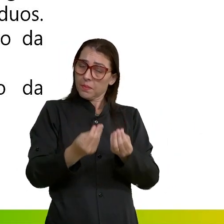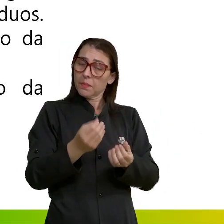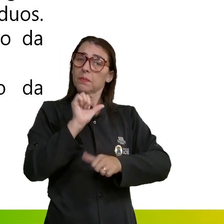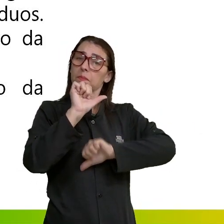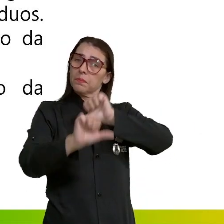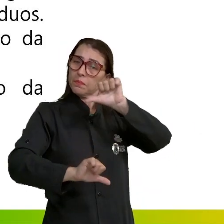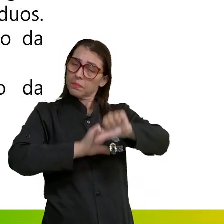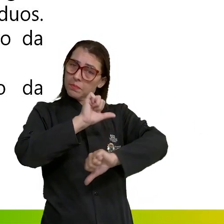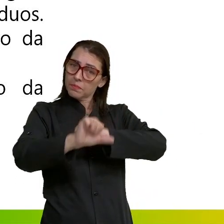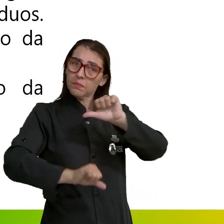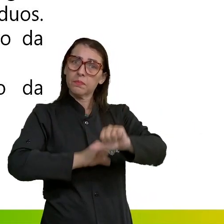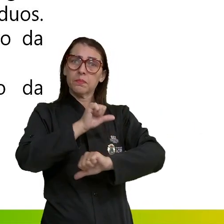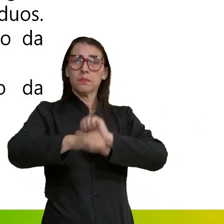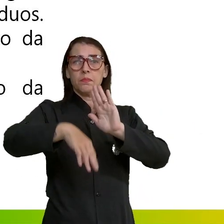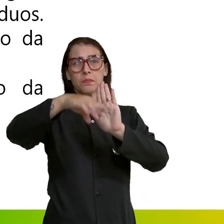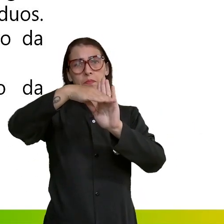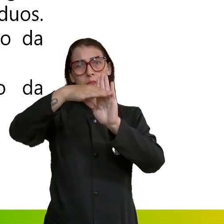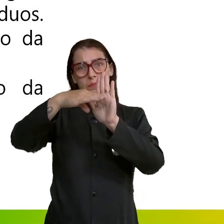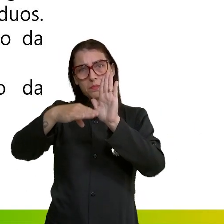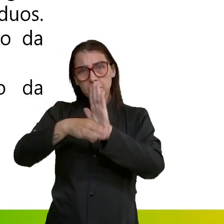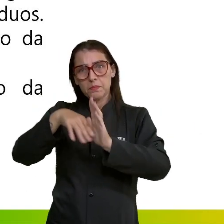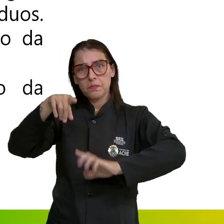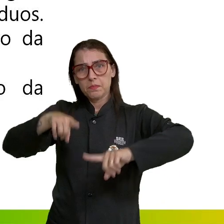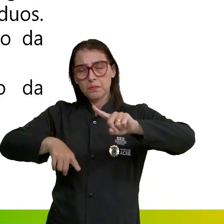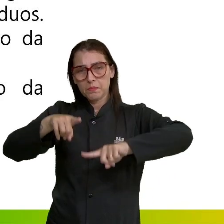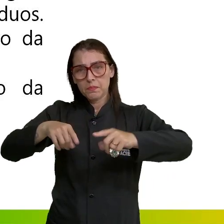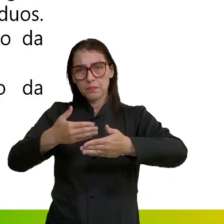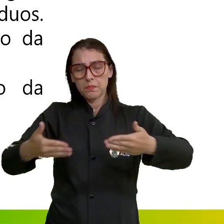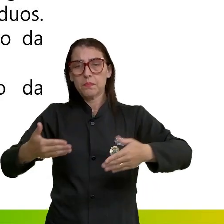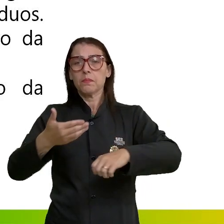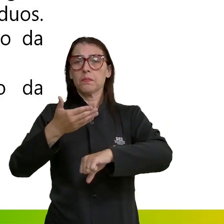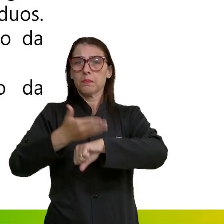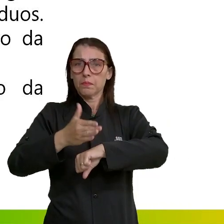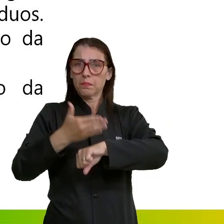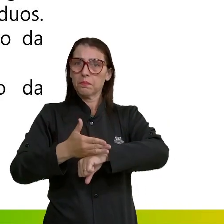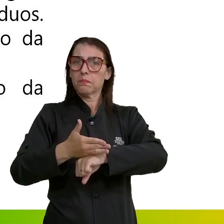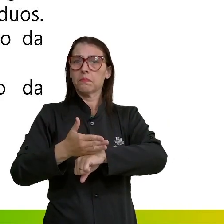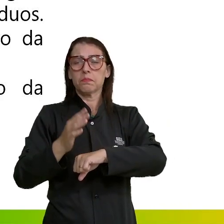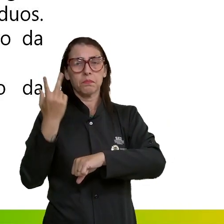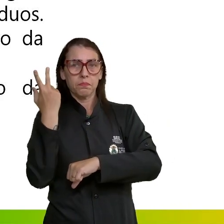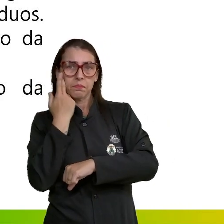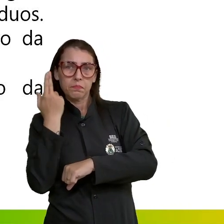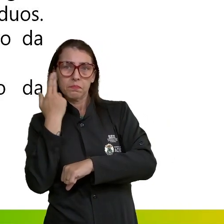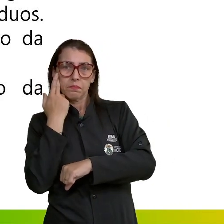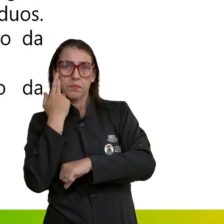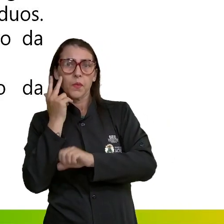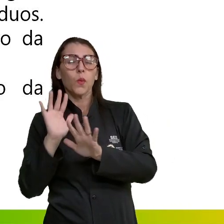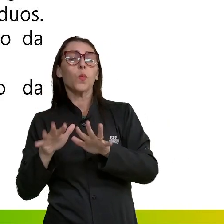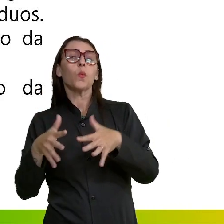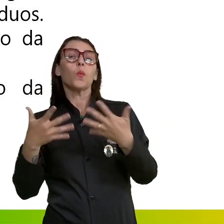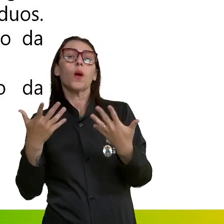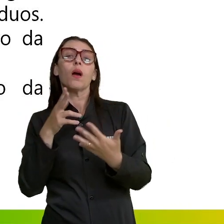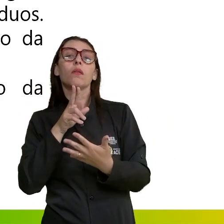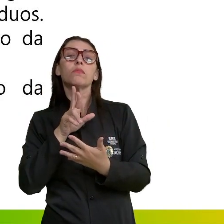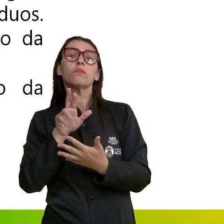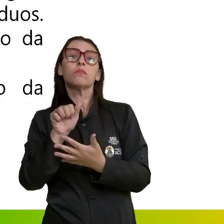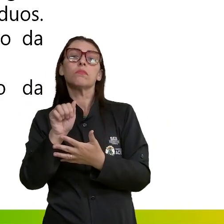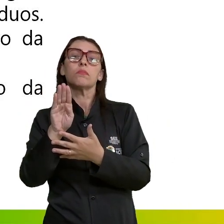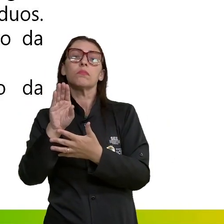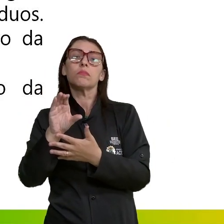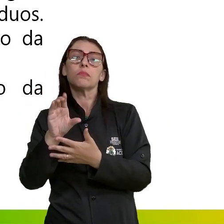que promove a obsolescência programada como prática comum. Comando da questão: qual